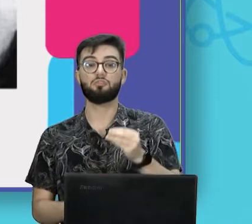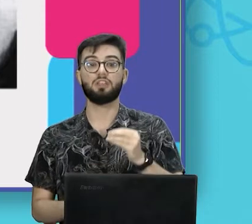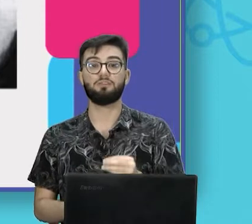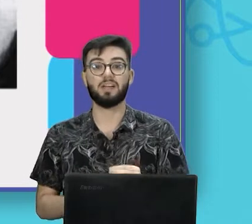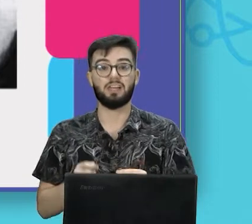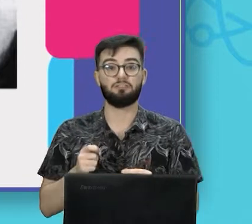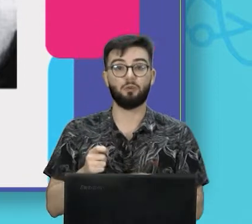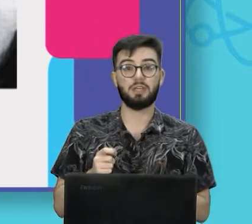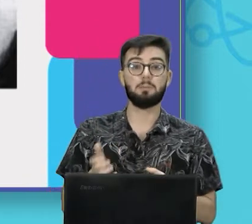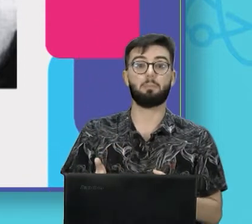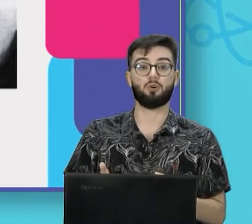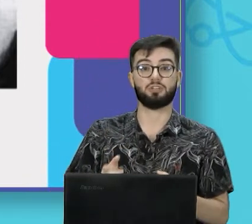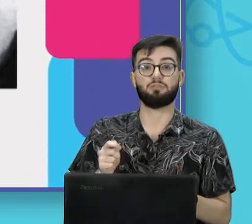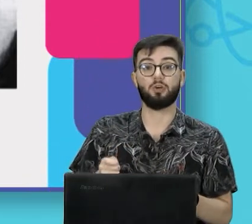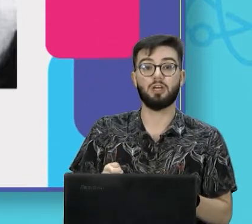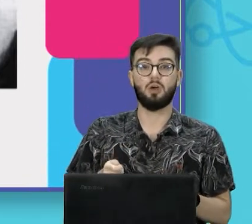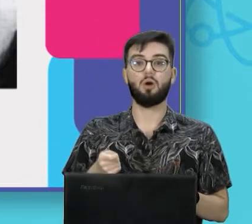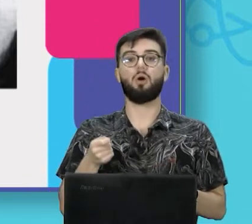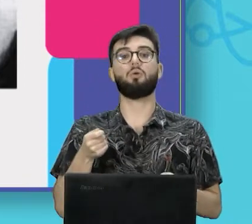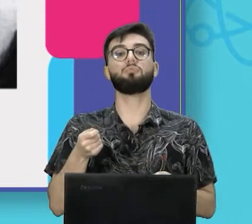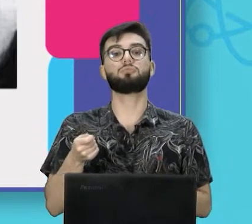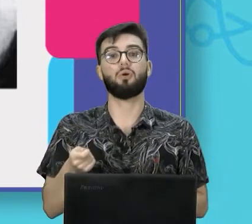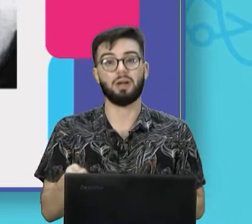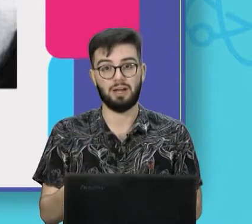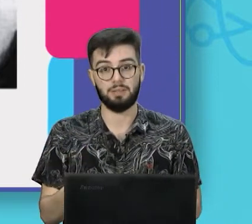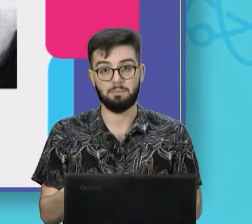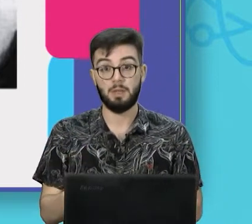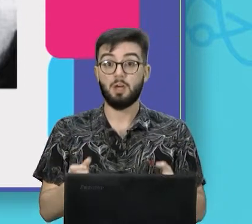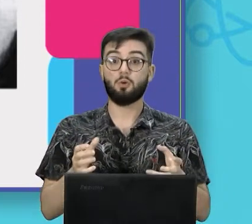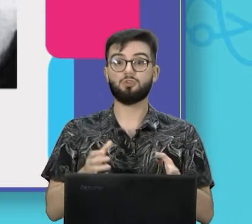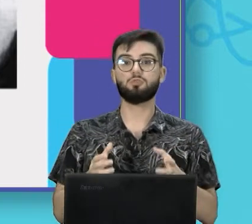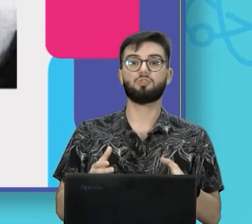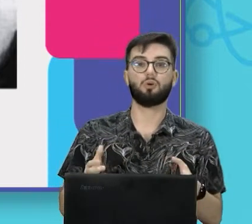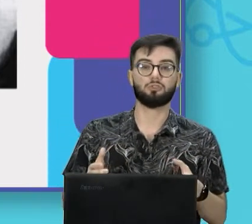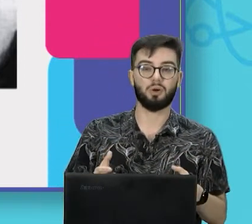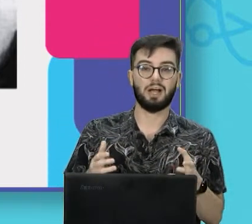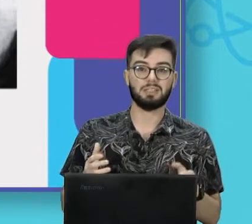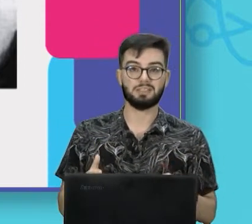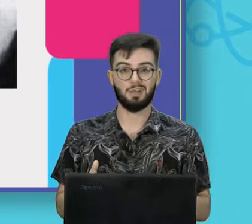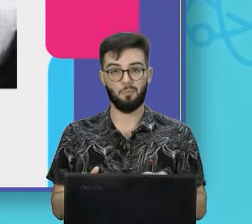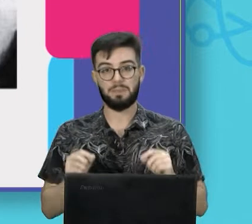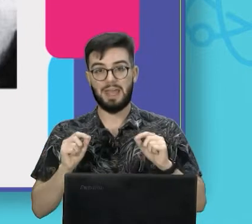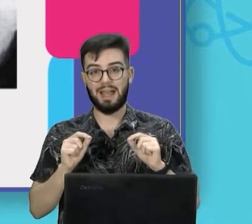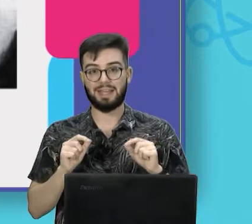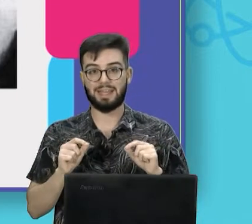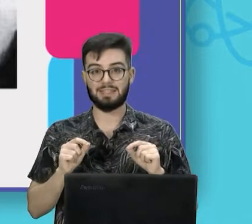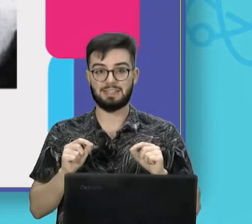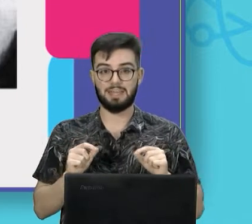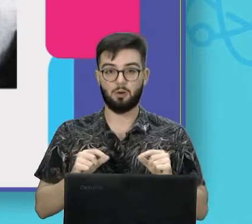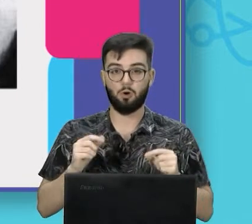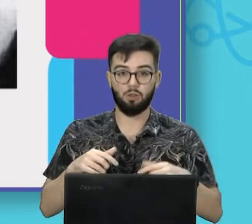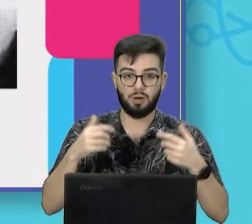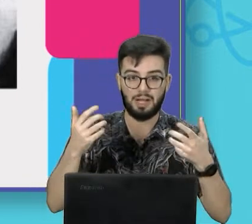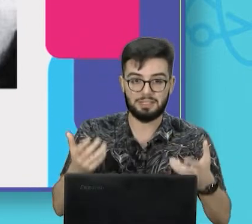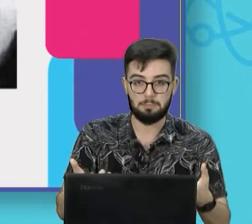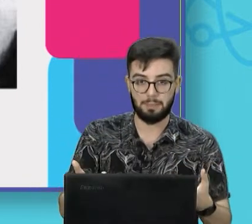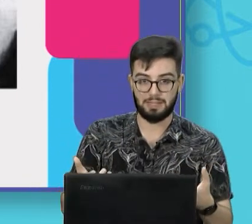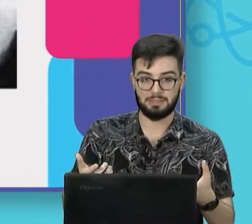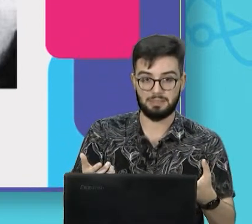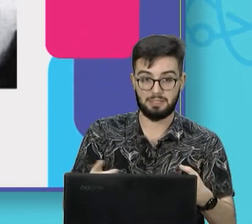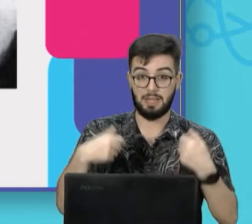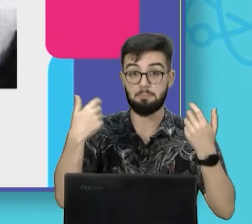Isso significa que ela foi imposta foi outorgada a constituição outorgada então é aquela que é